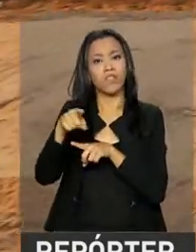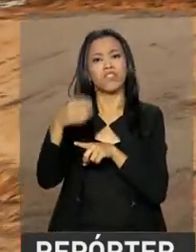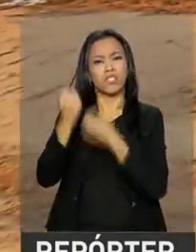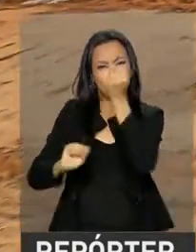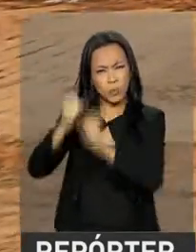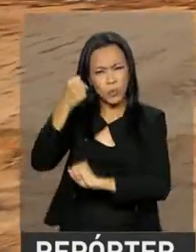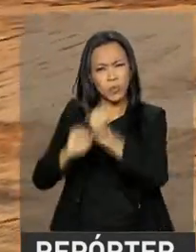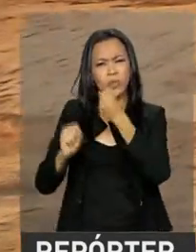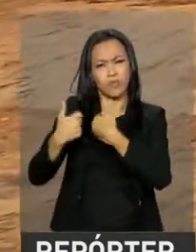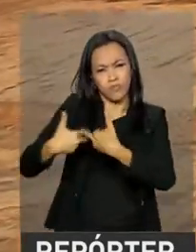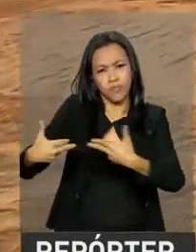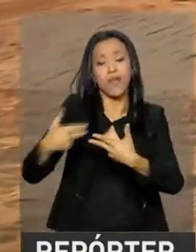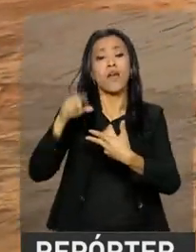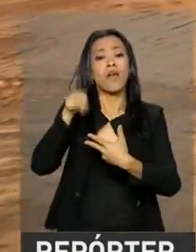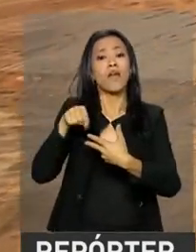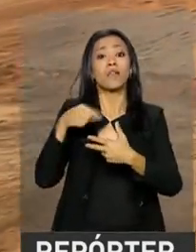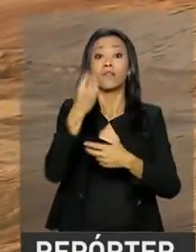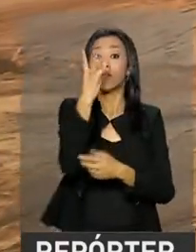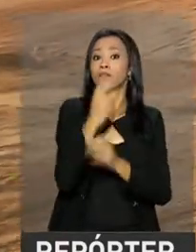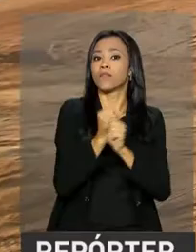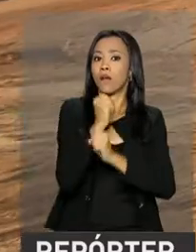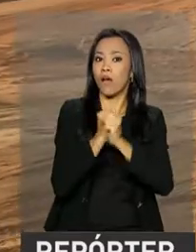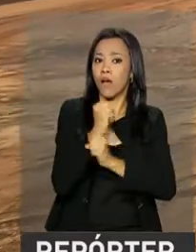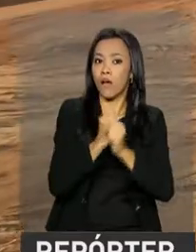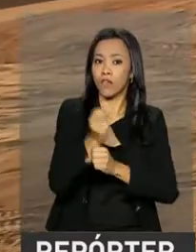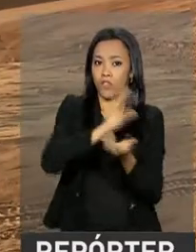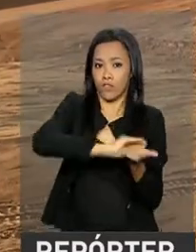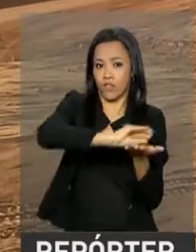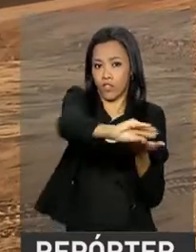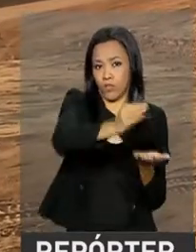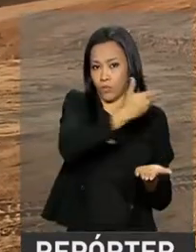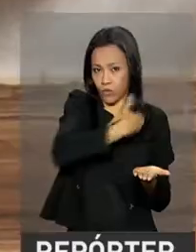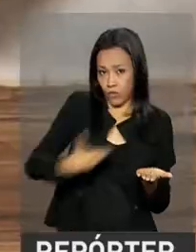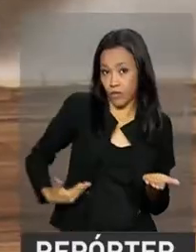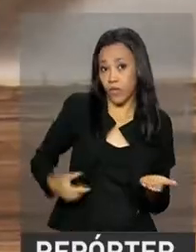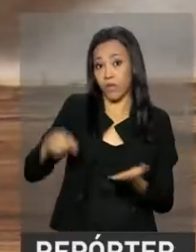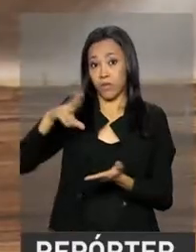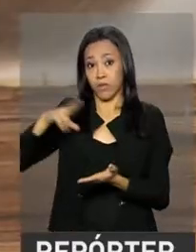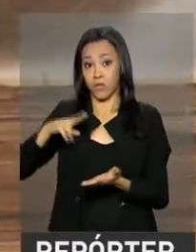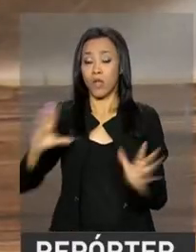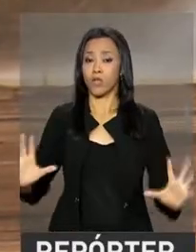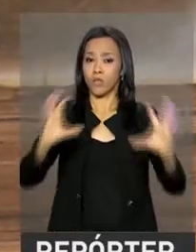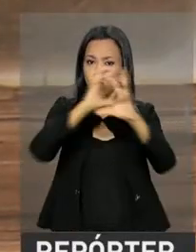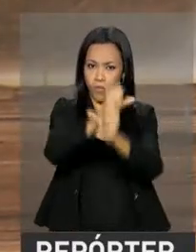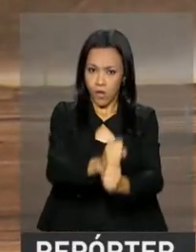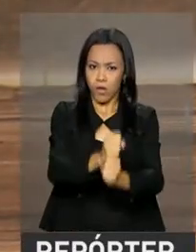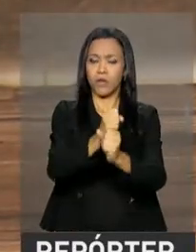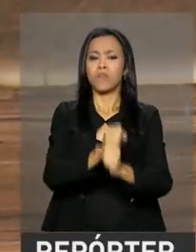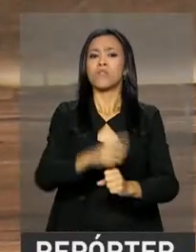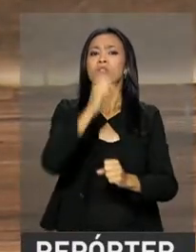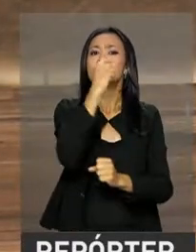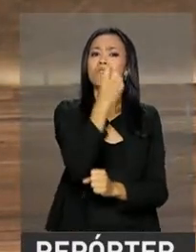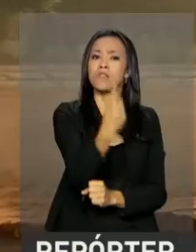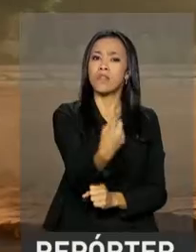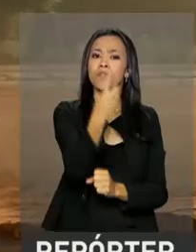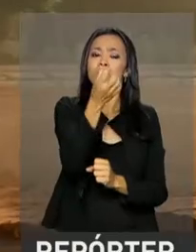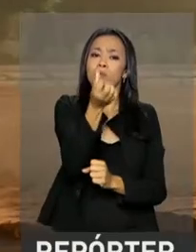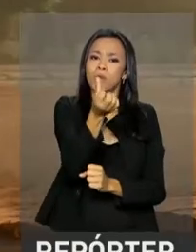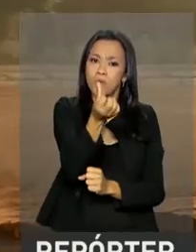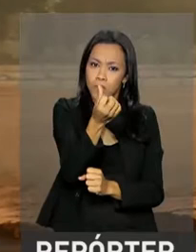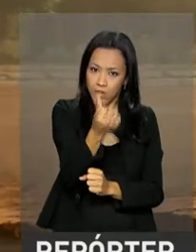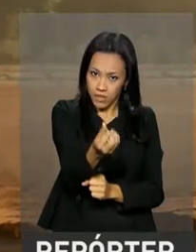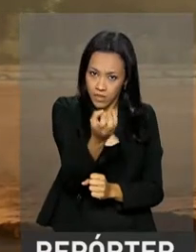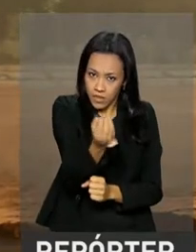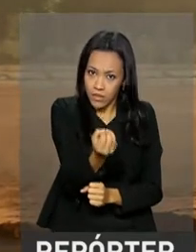base há três anos os investimentos públicos e privados em infraestrutura somaram 160 bilhões de reais no ano